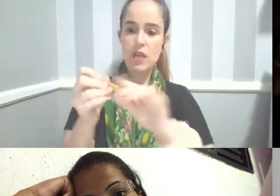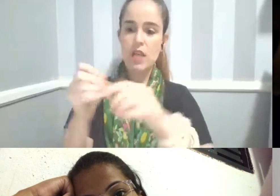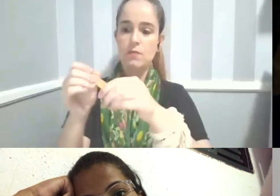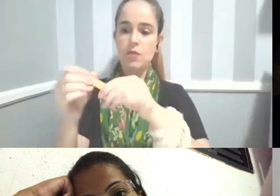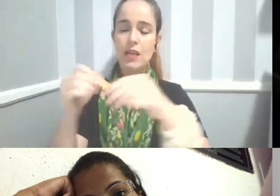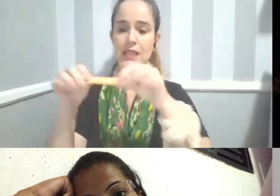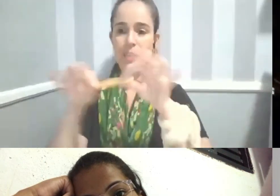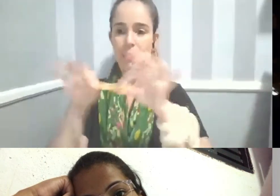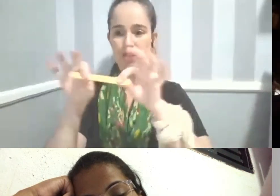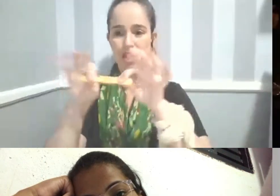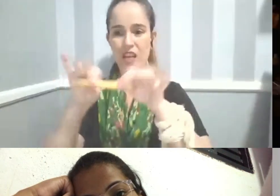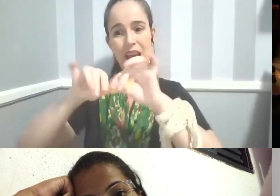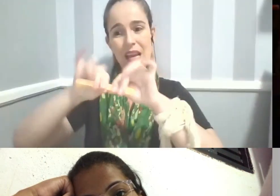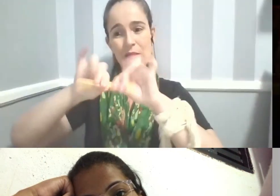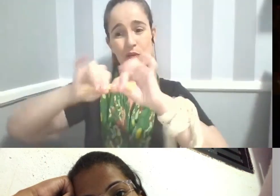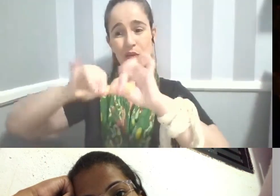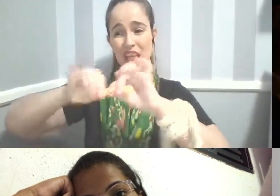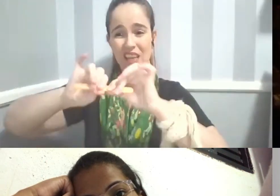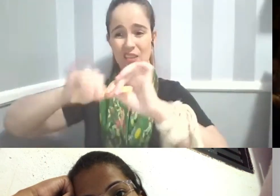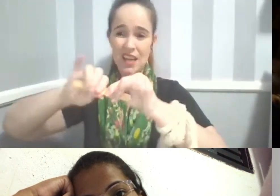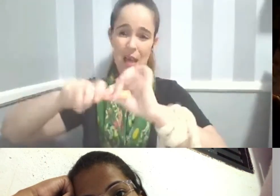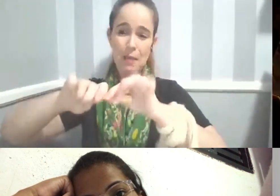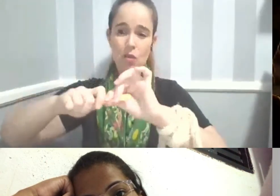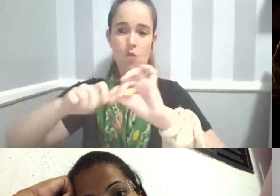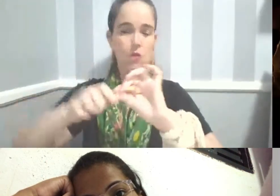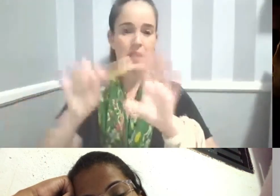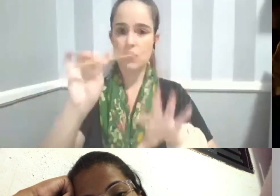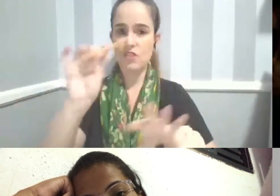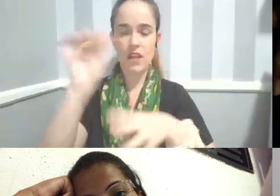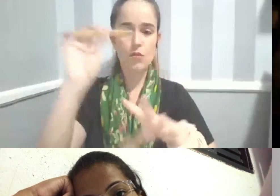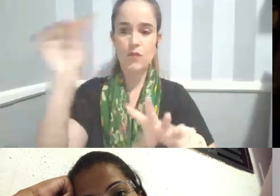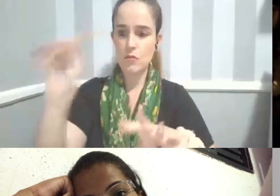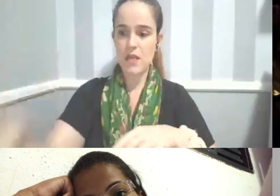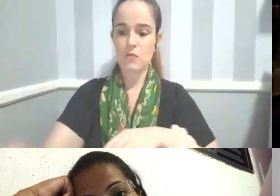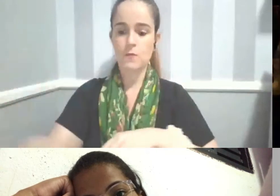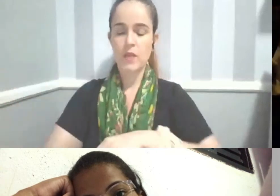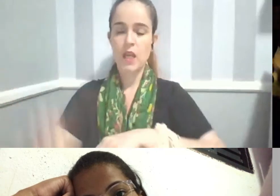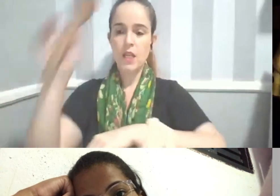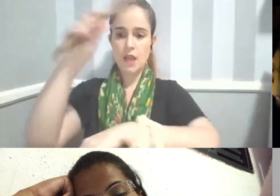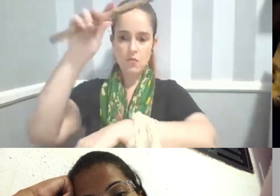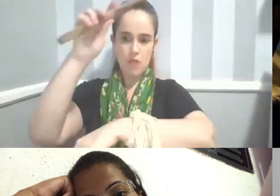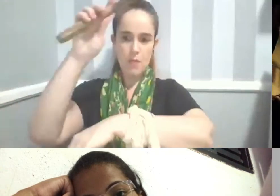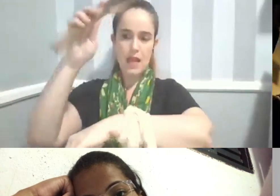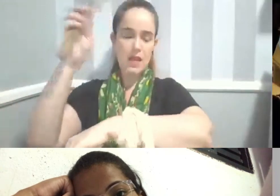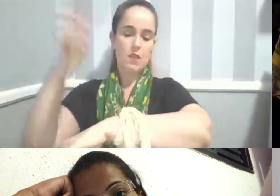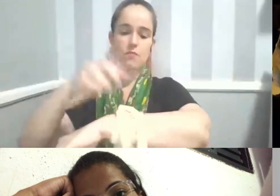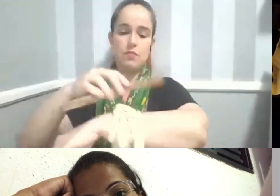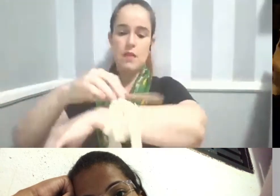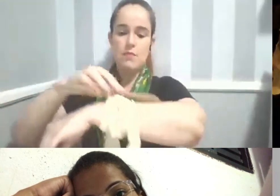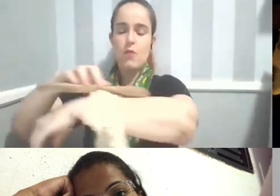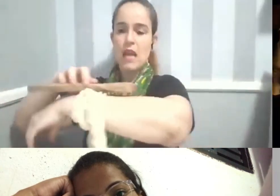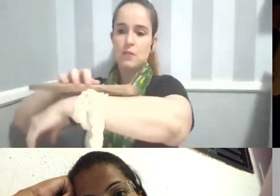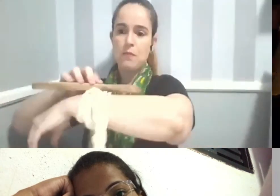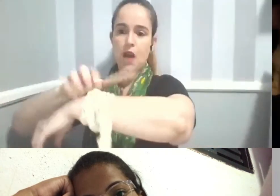de língua aqui. Só que esse abaixador de língua, ele é muito fininho, ele quebra à toa, mas se não tiver tu, vai tu mesmo. Então, eu peguei aqui,